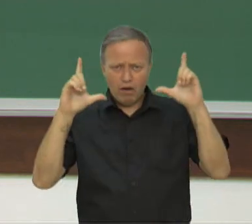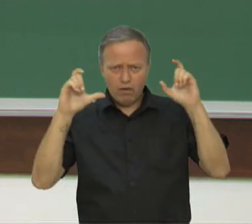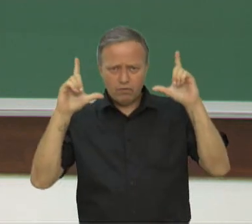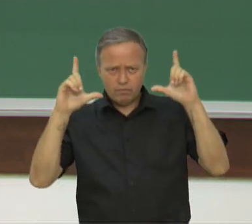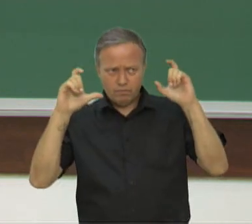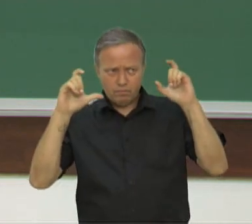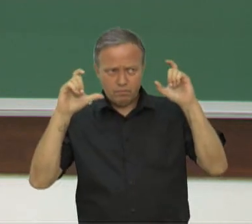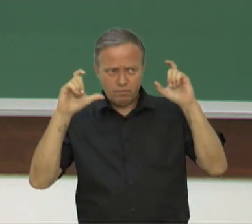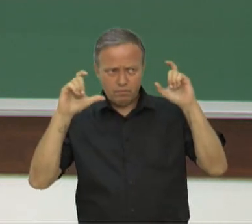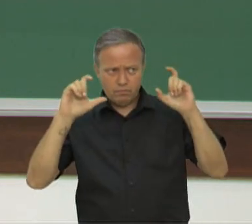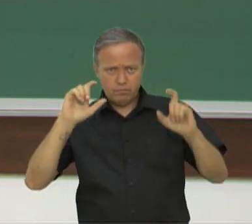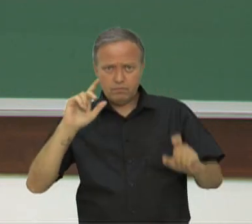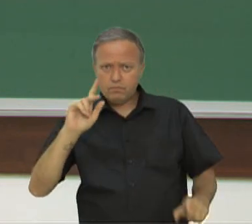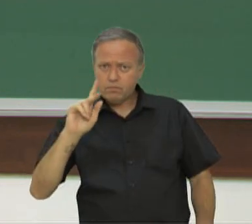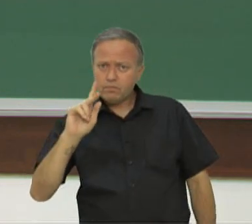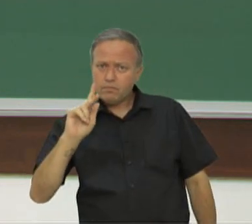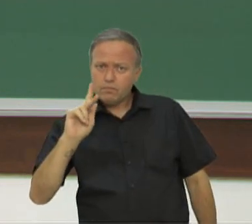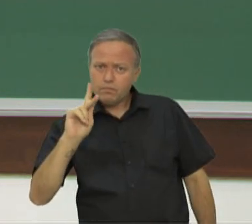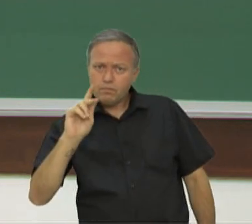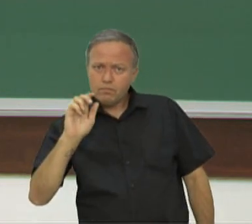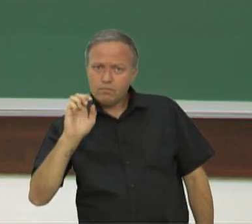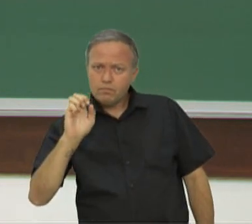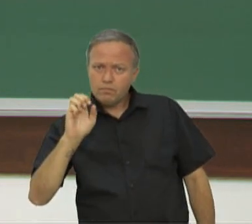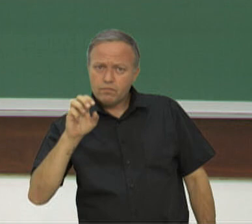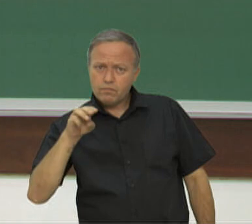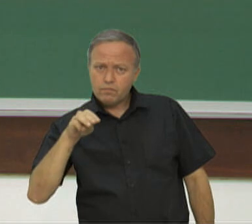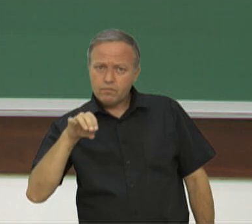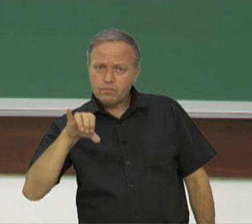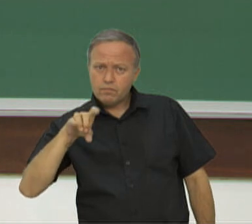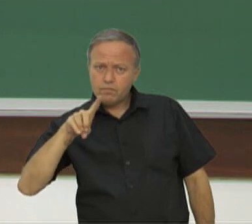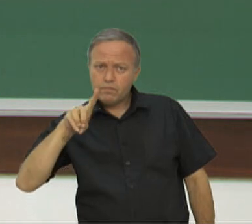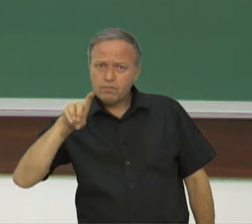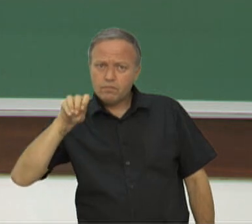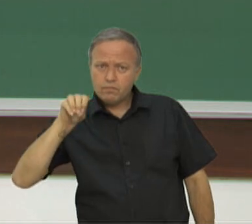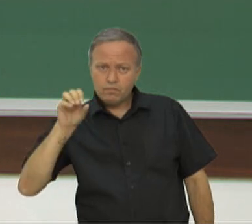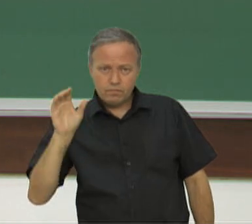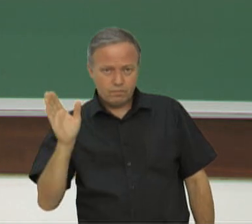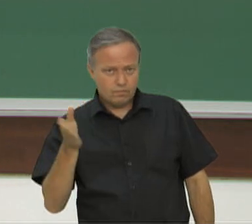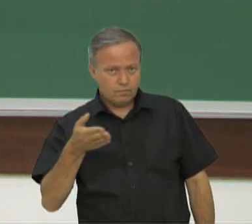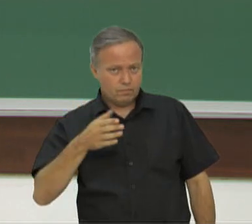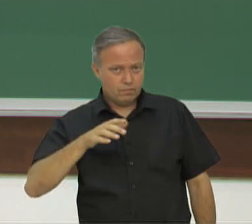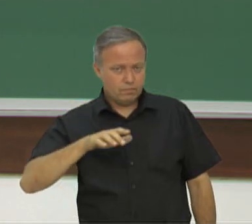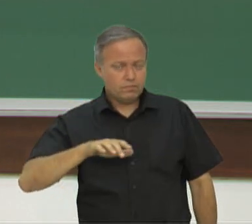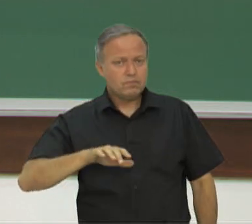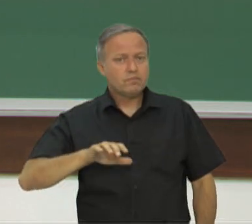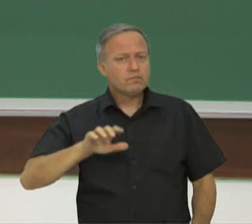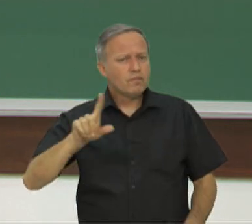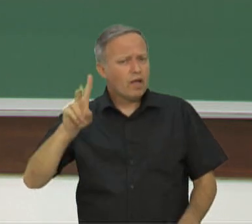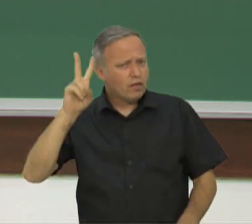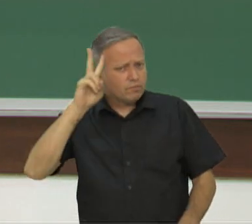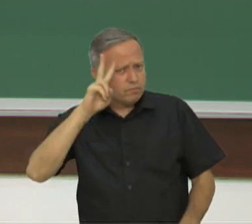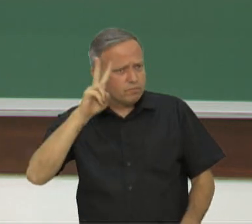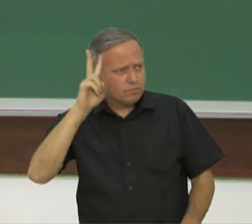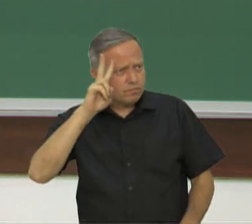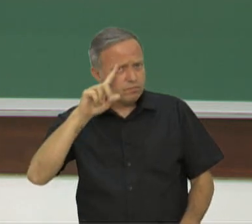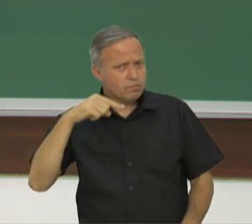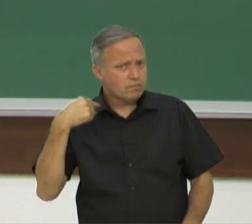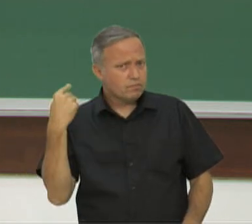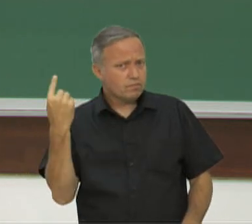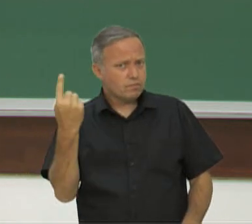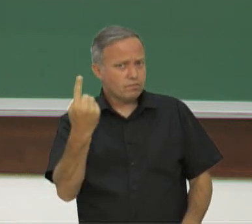chamado Emídio Luiz, lembram? Lembram dele? Lembram, né? E que nós